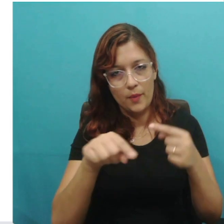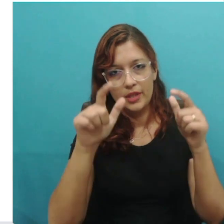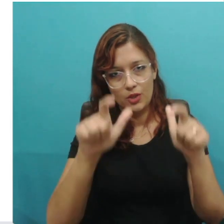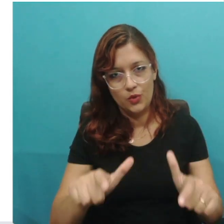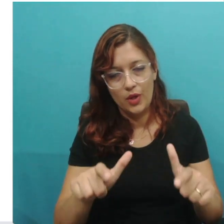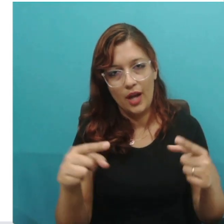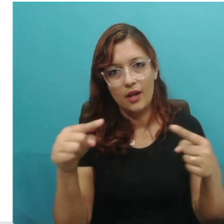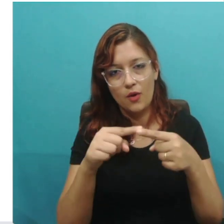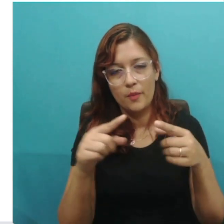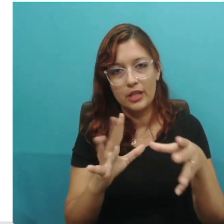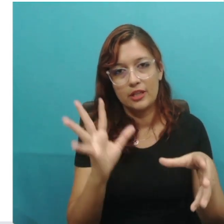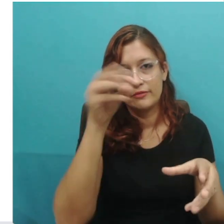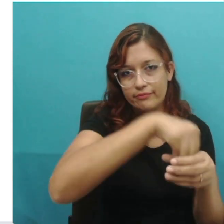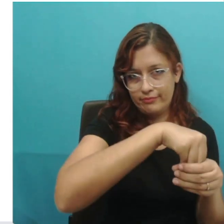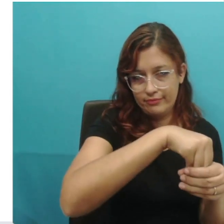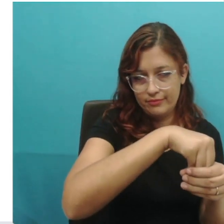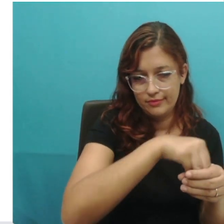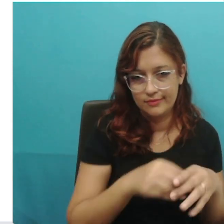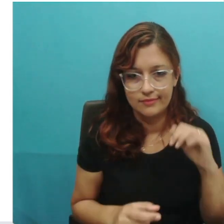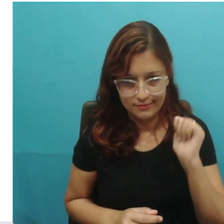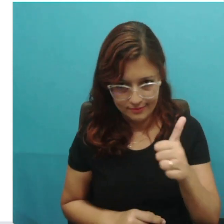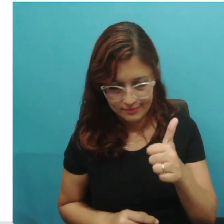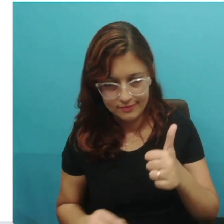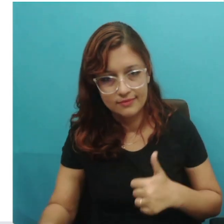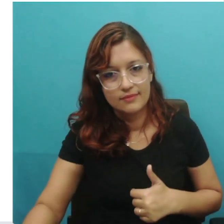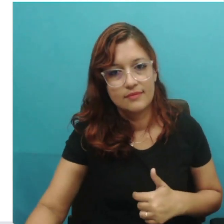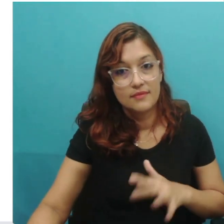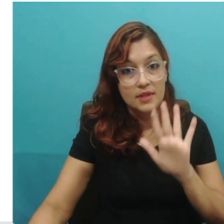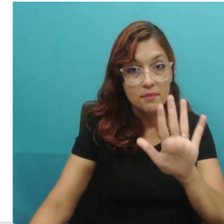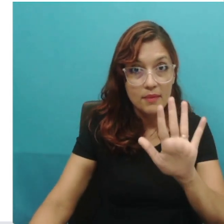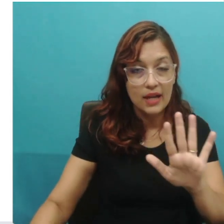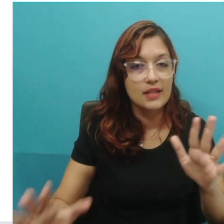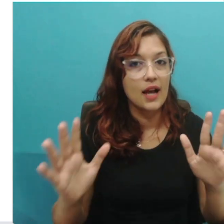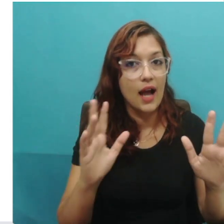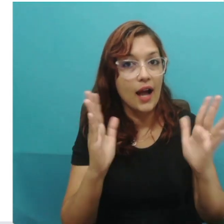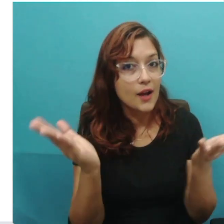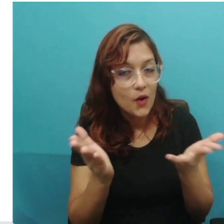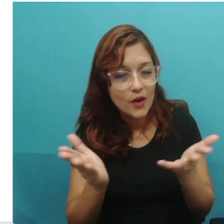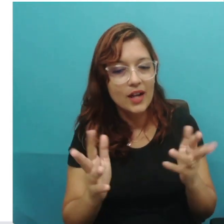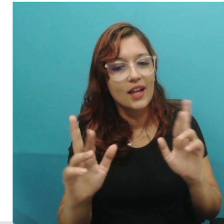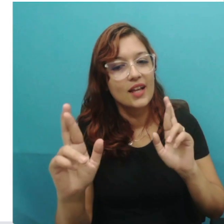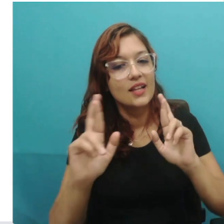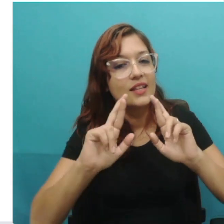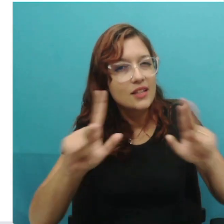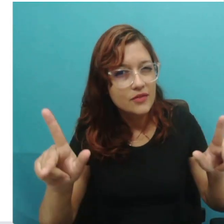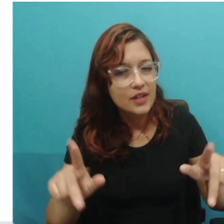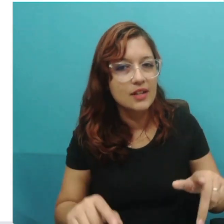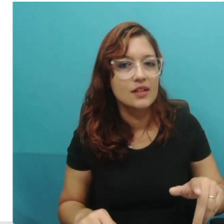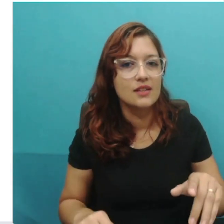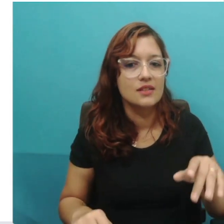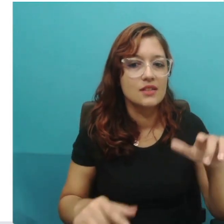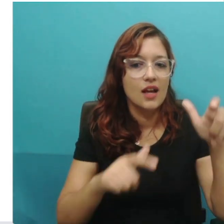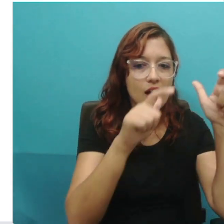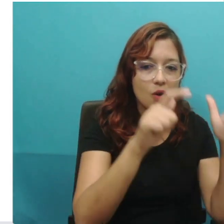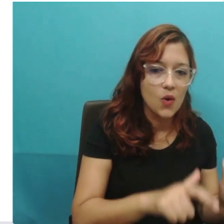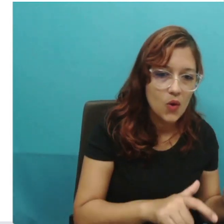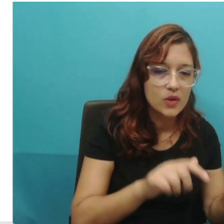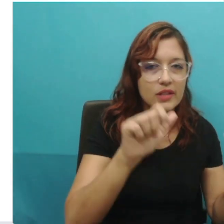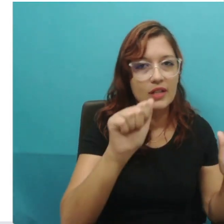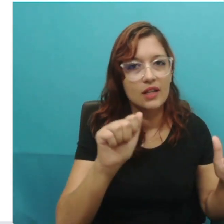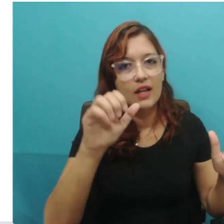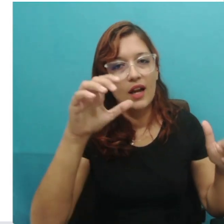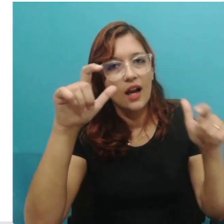lugar, aí você já sabe que ela quer dizer que contém aquela informação, que está contido.